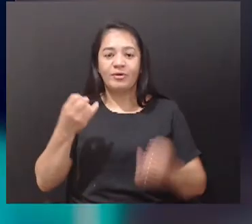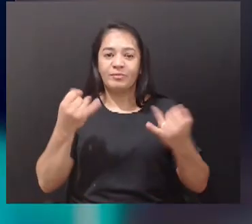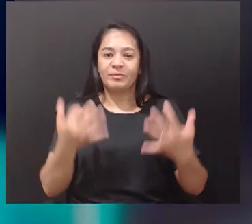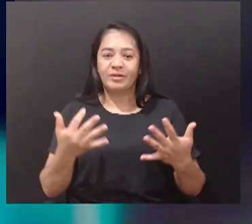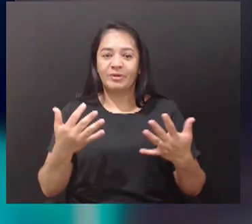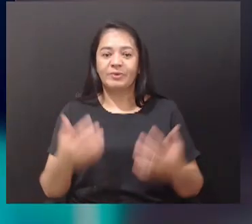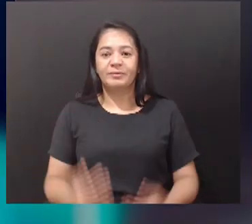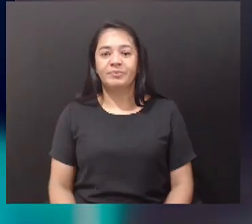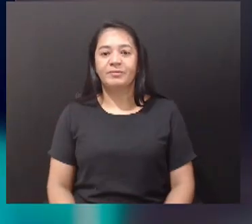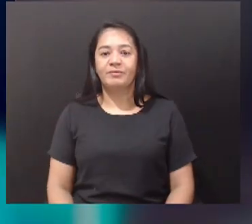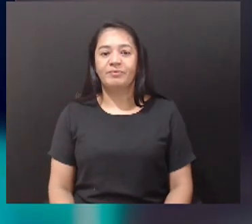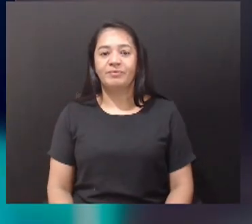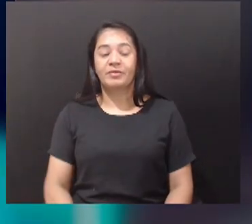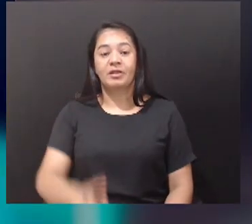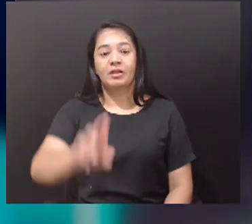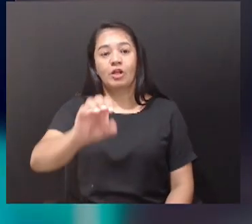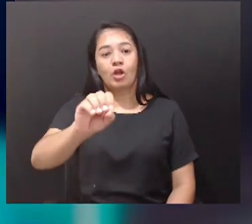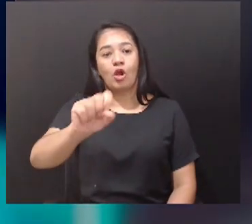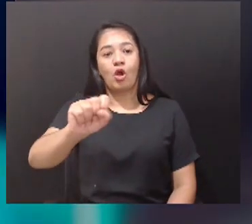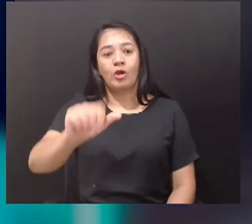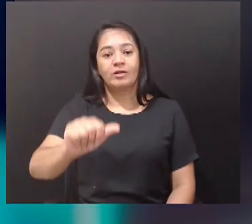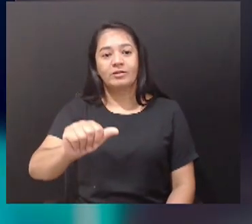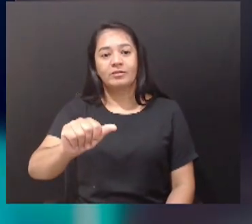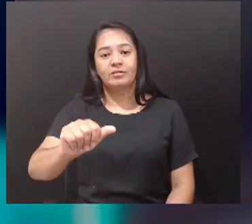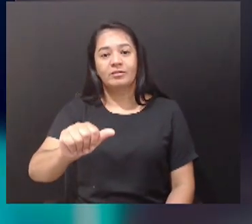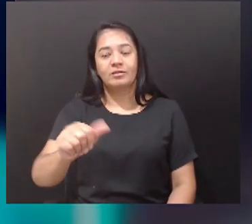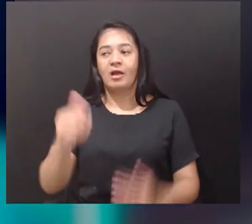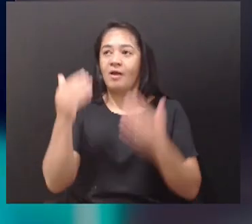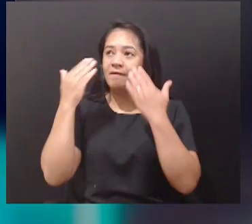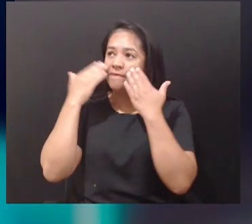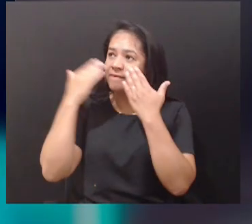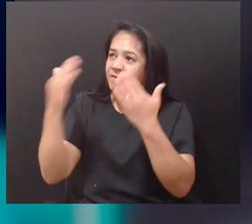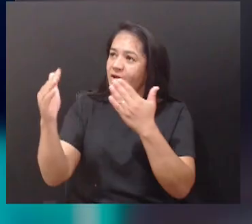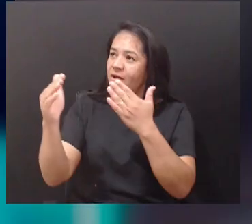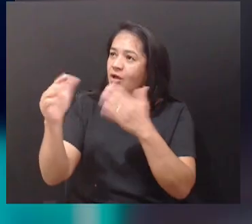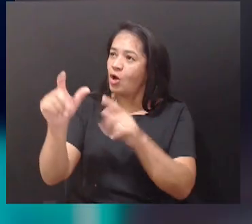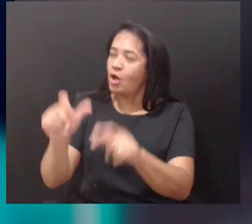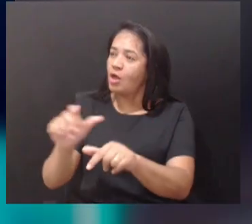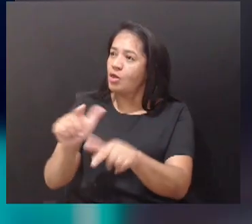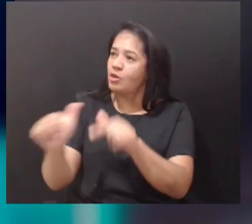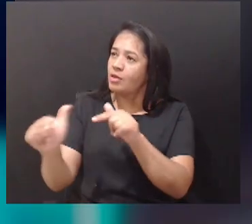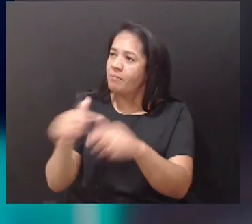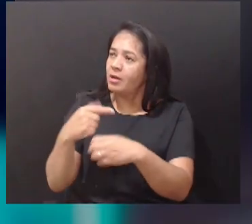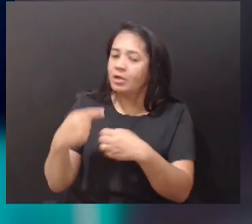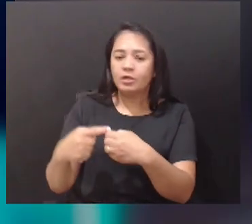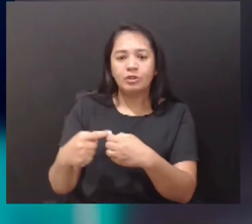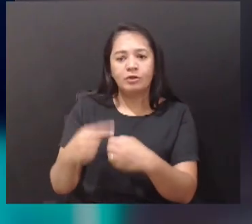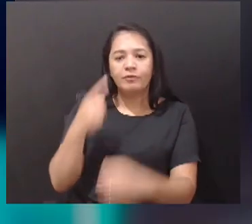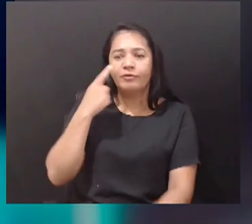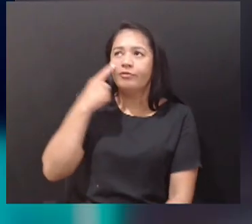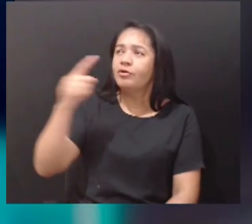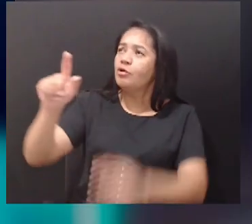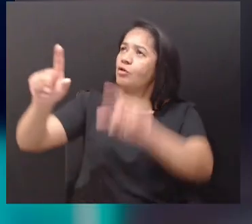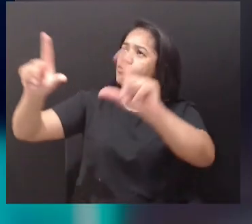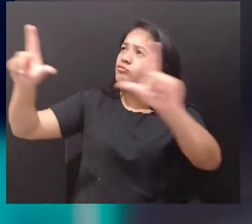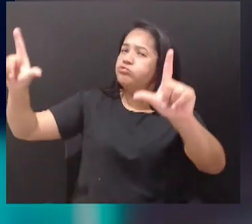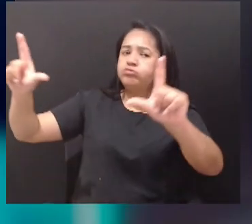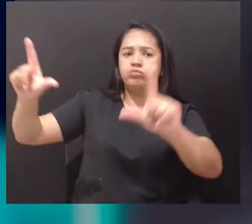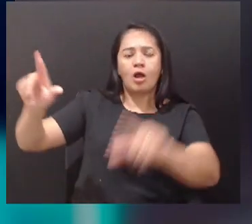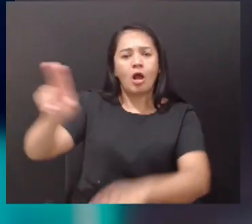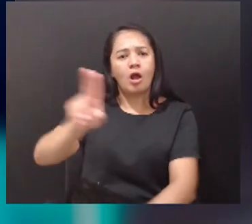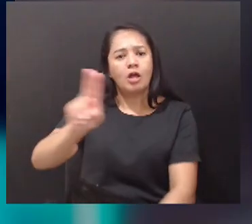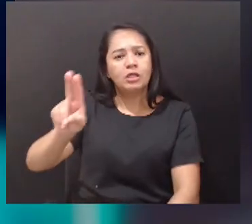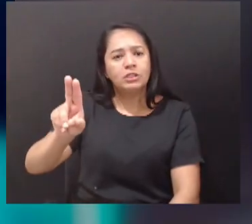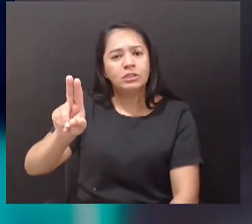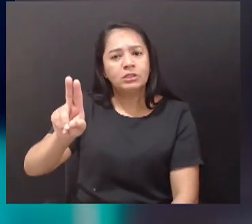Rosa passou em frente à agência do trabalhador da cidade e viu um grande cartaz, onde tinha uma